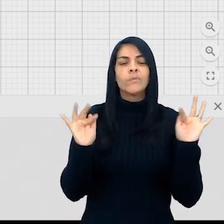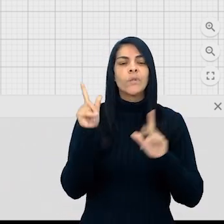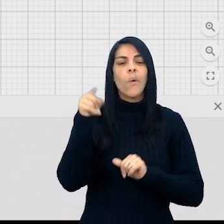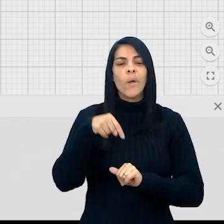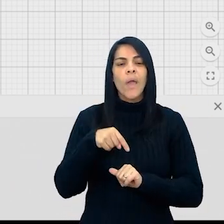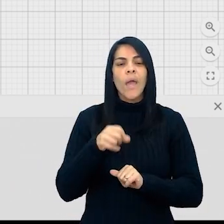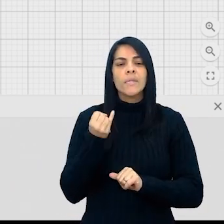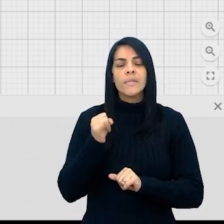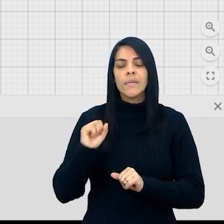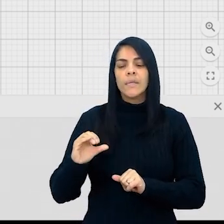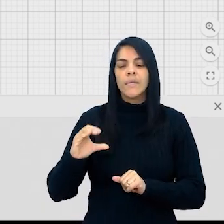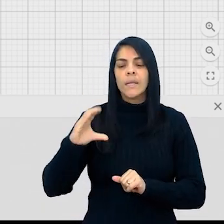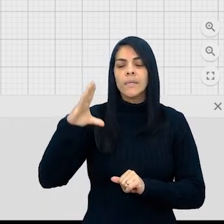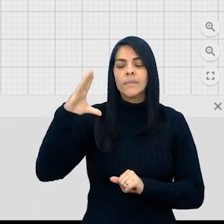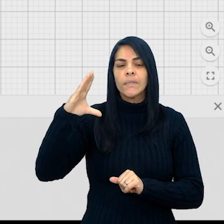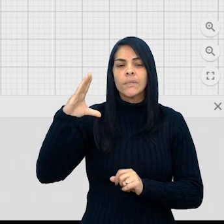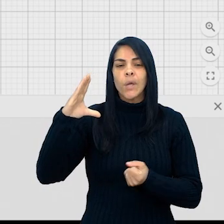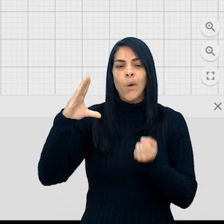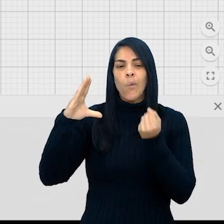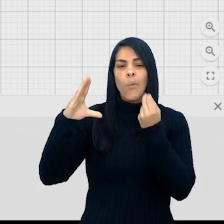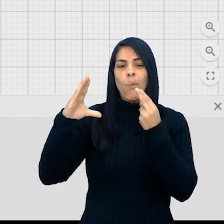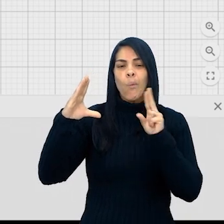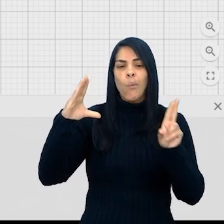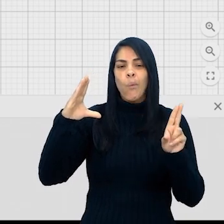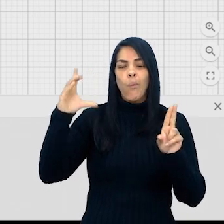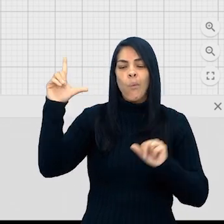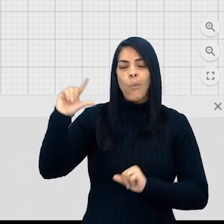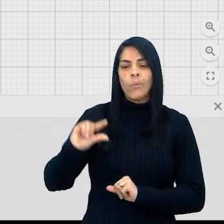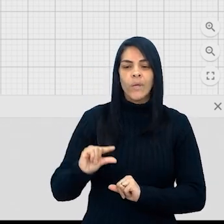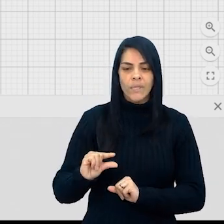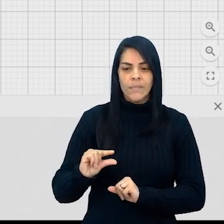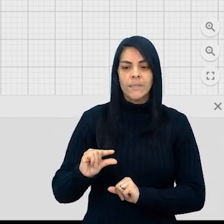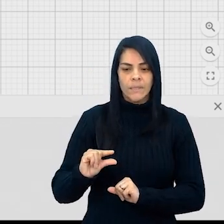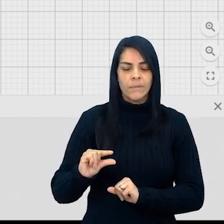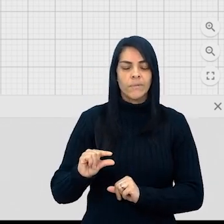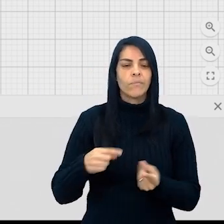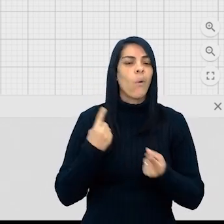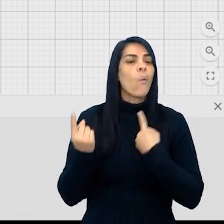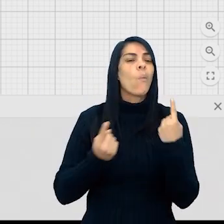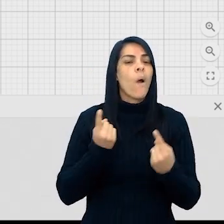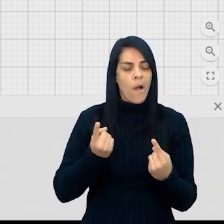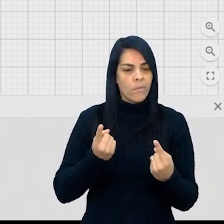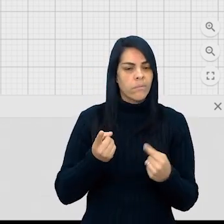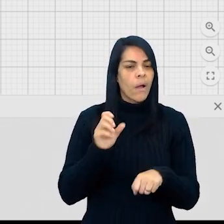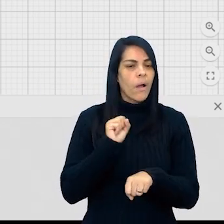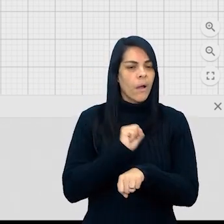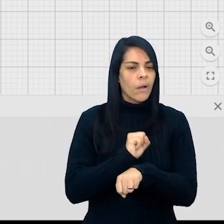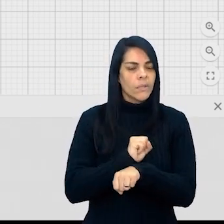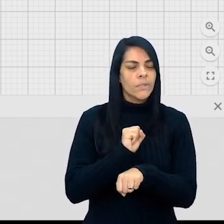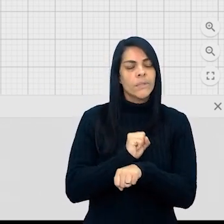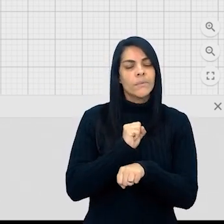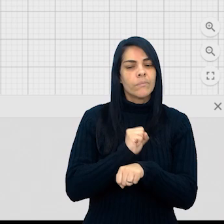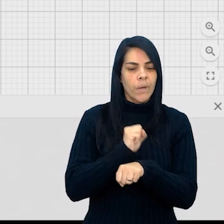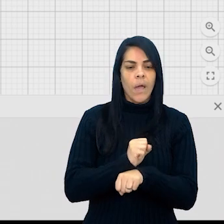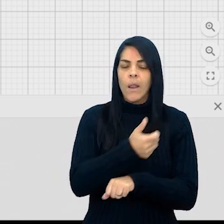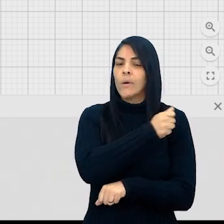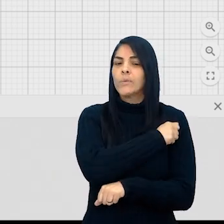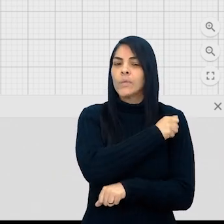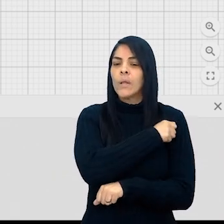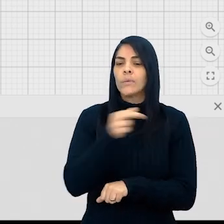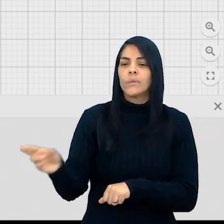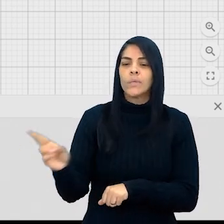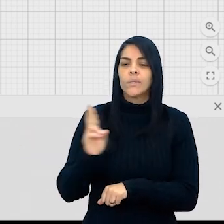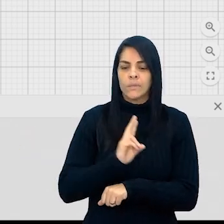função crescente ou se é uma função decrescente, né? E aí dá um tempo para os estudantes virarem